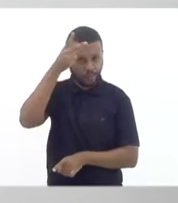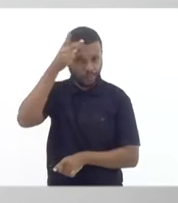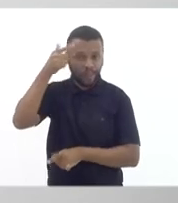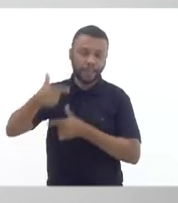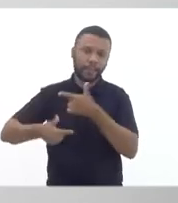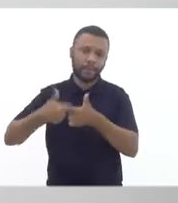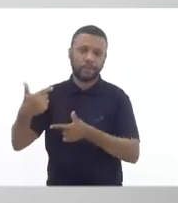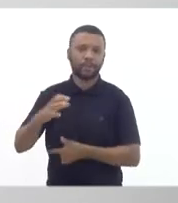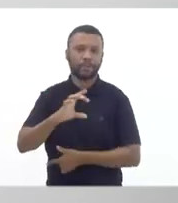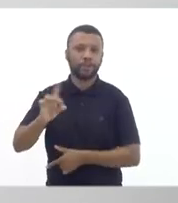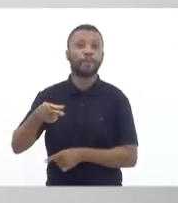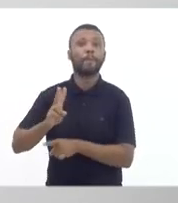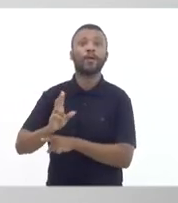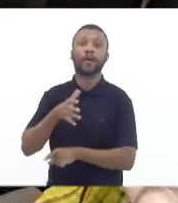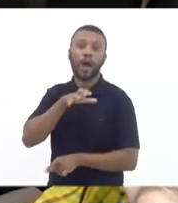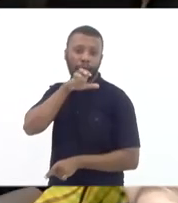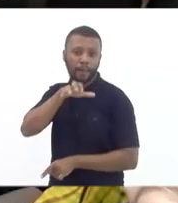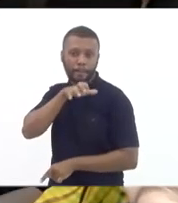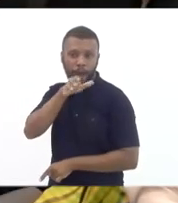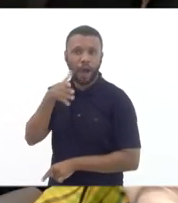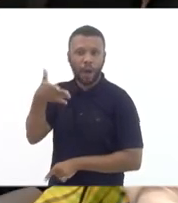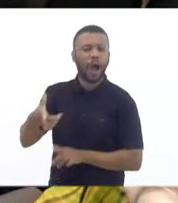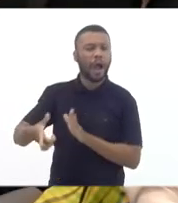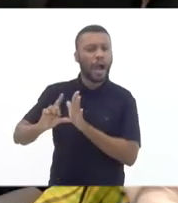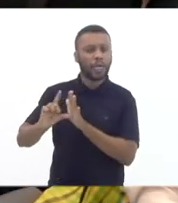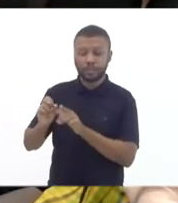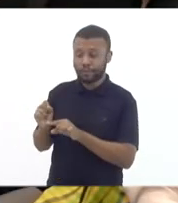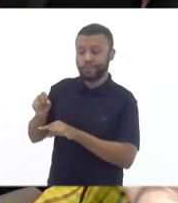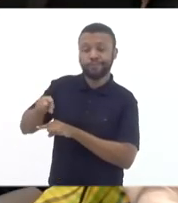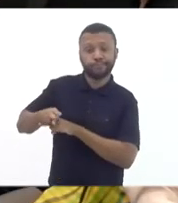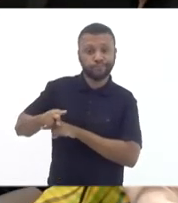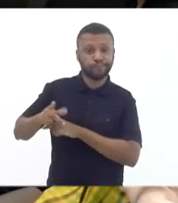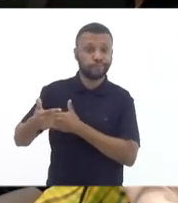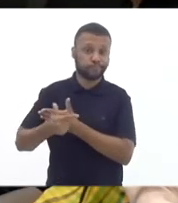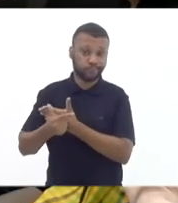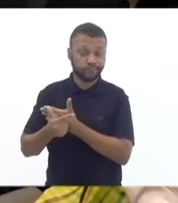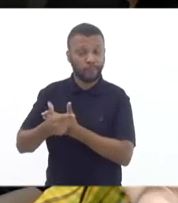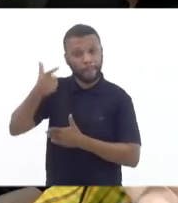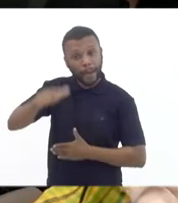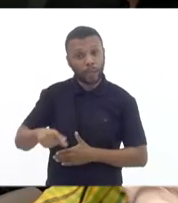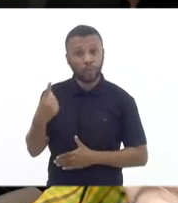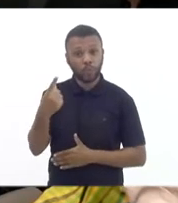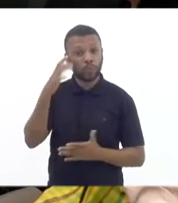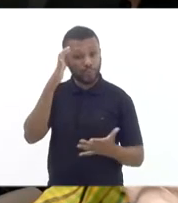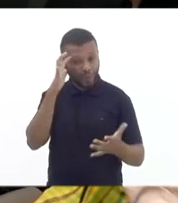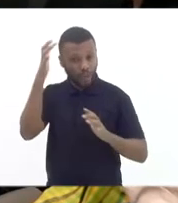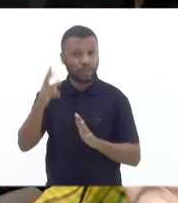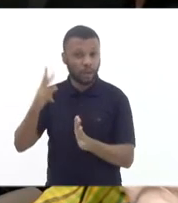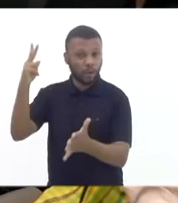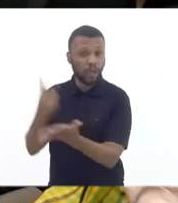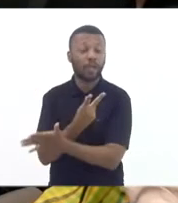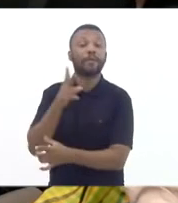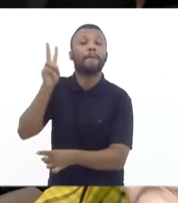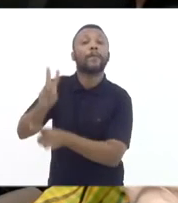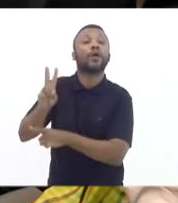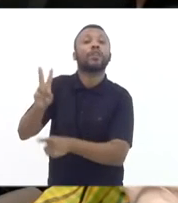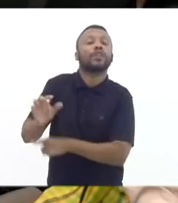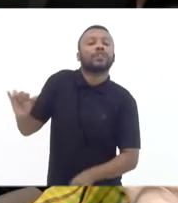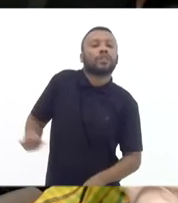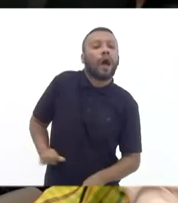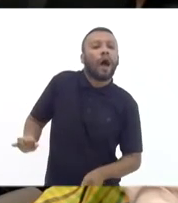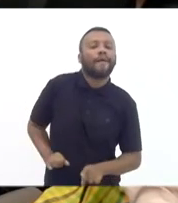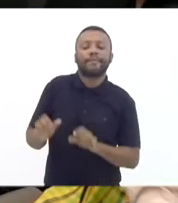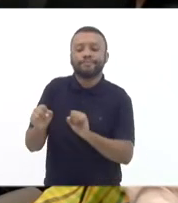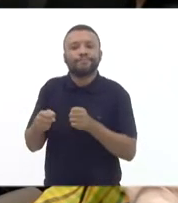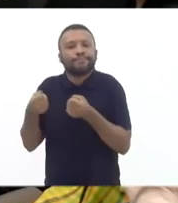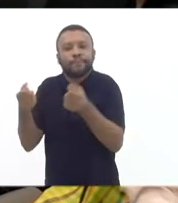de proteção animal durante um período antes de eu estar lá. É mais um dos casos de protetores que sofrem, dedicam a vida